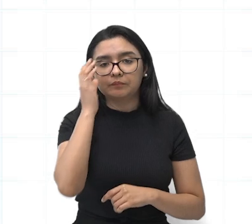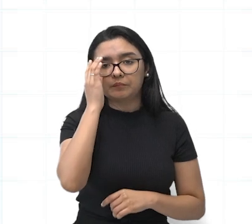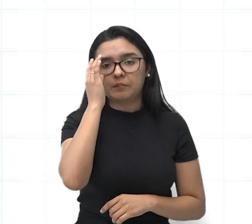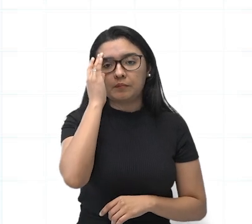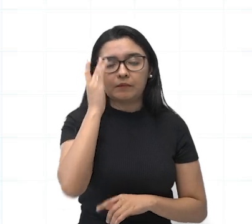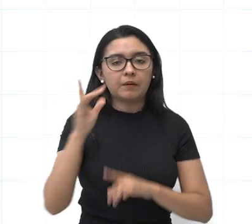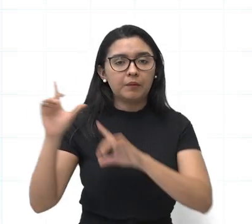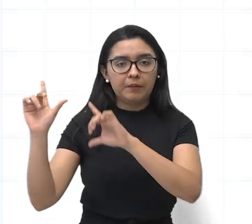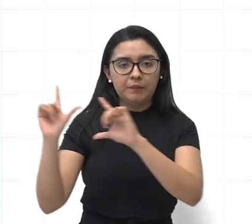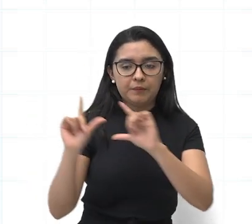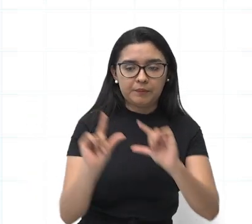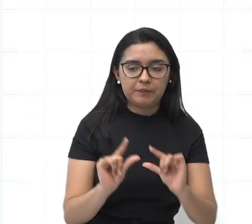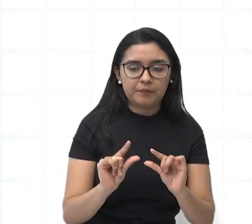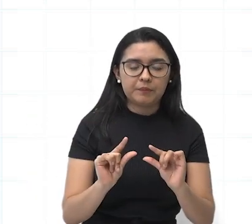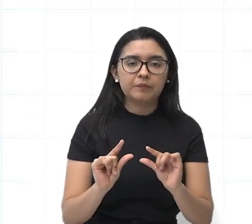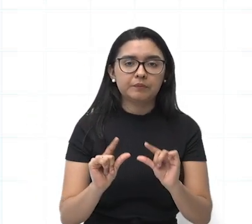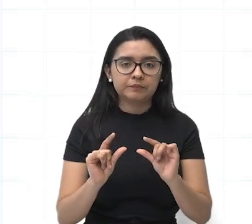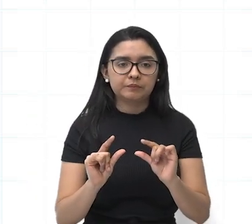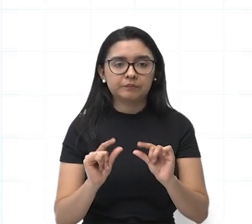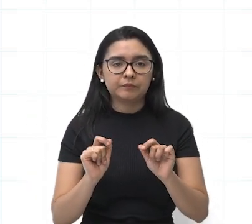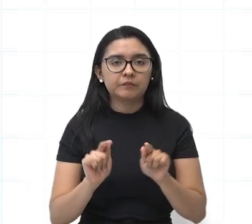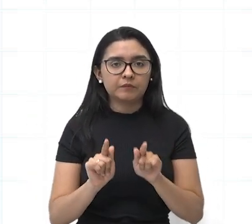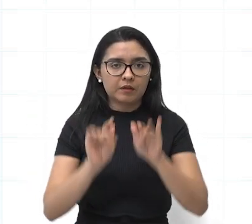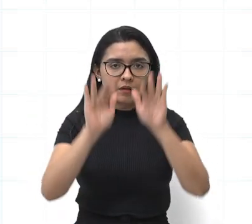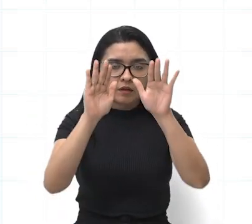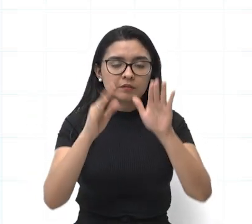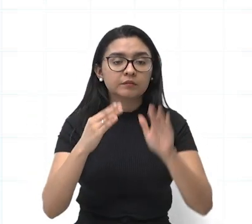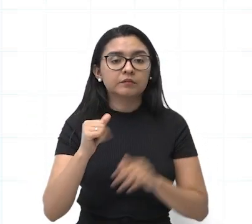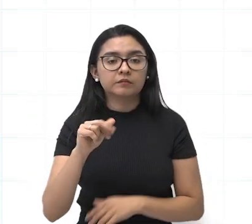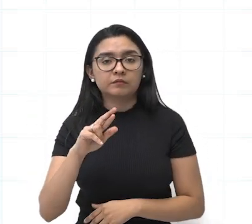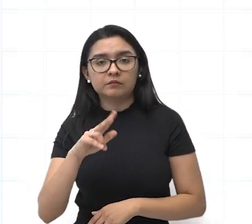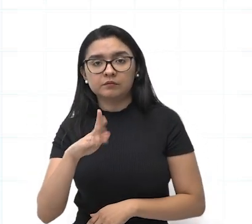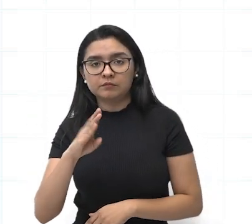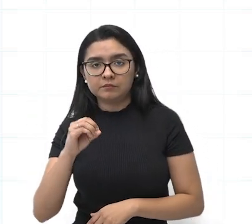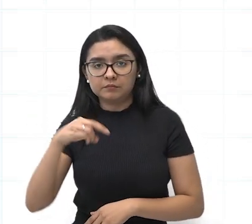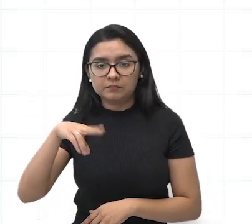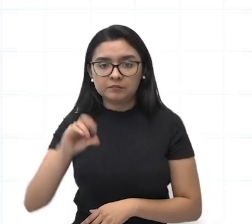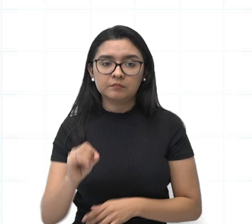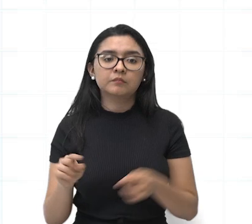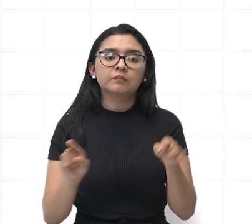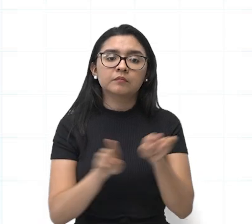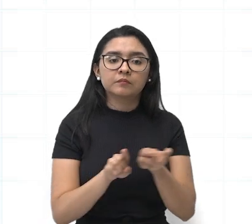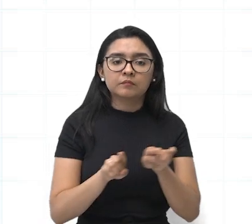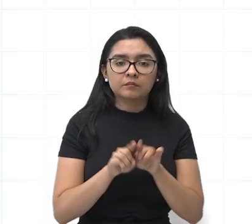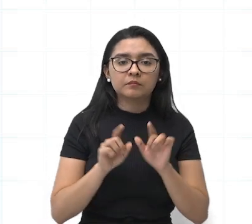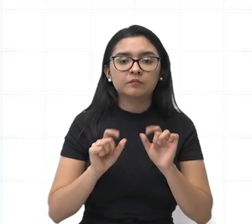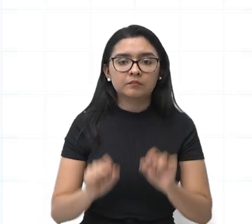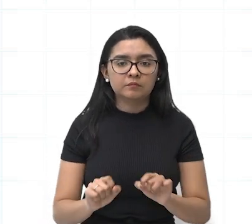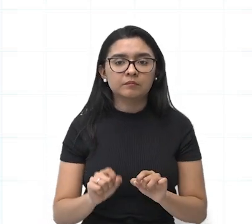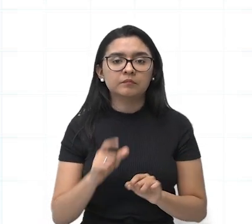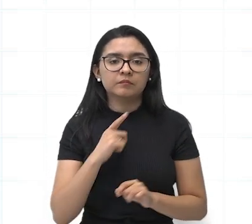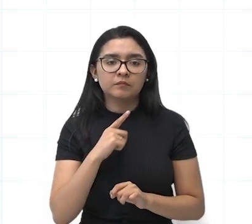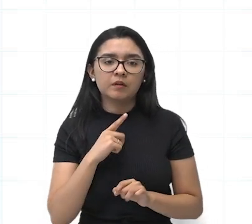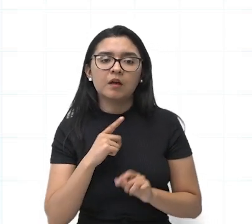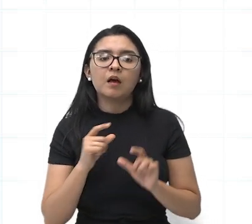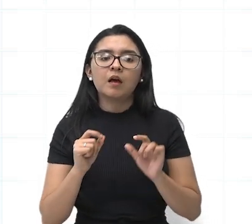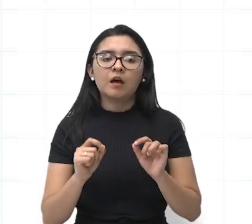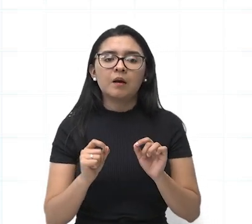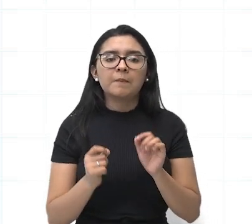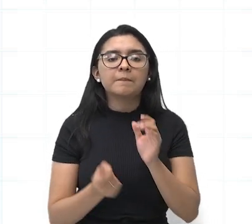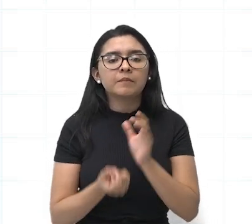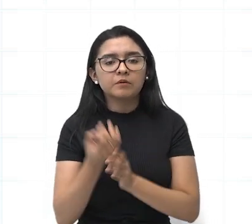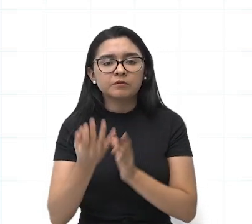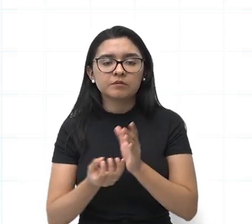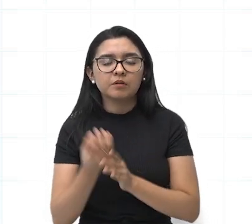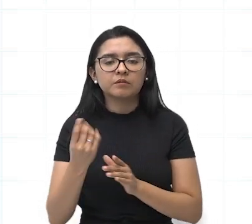para a redução da pegada de carbono. A sua produção e a manutenção têm um impacto ambiental